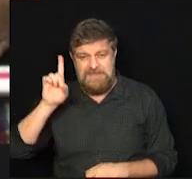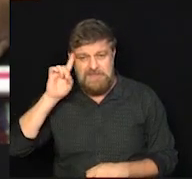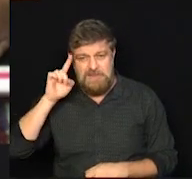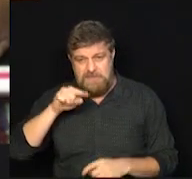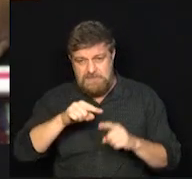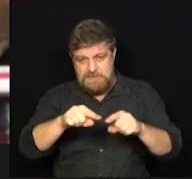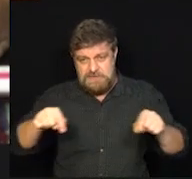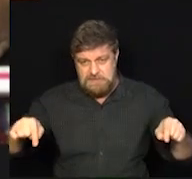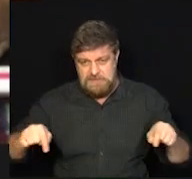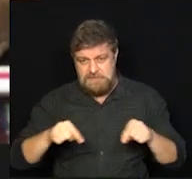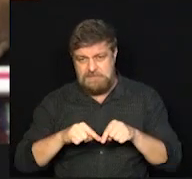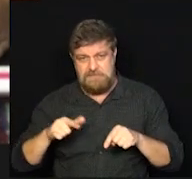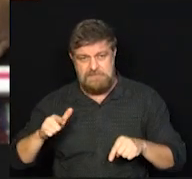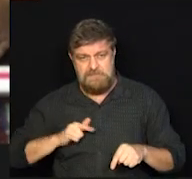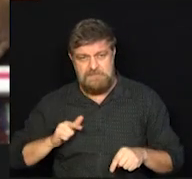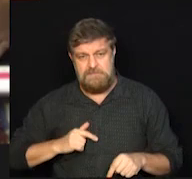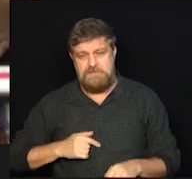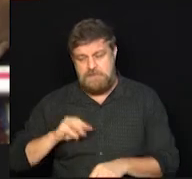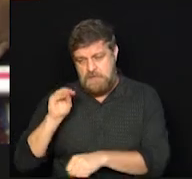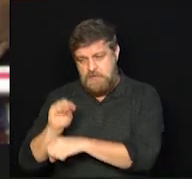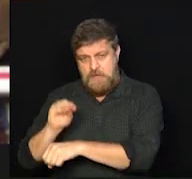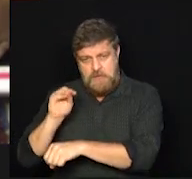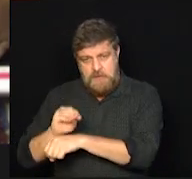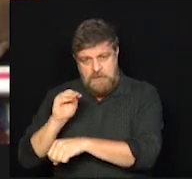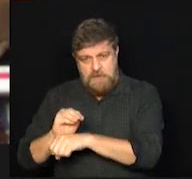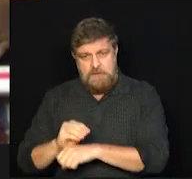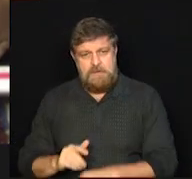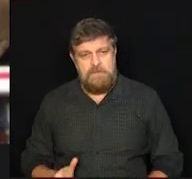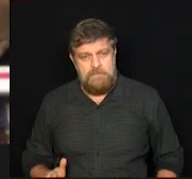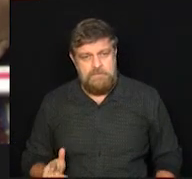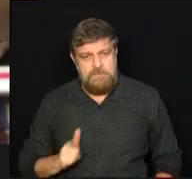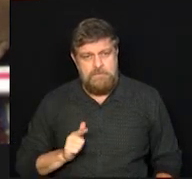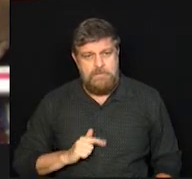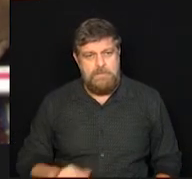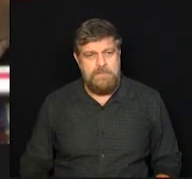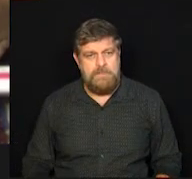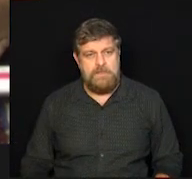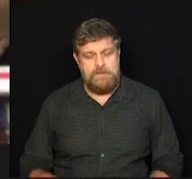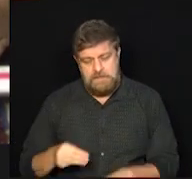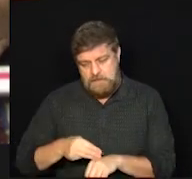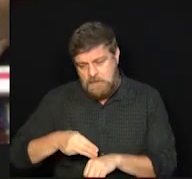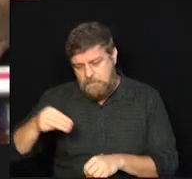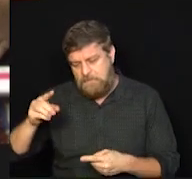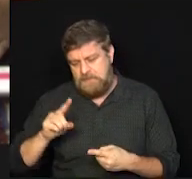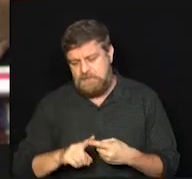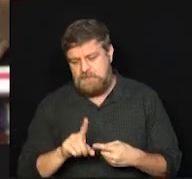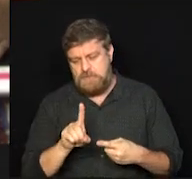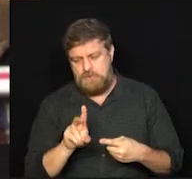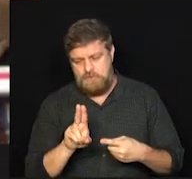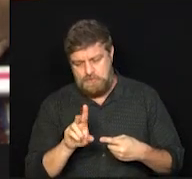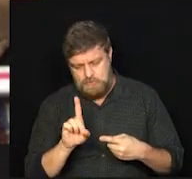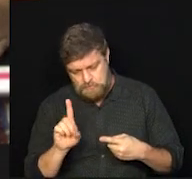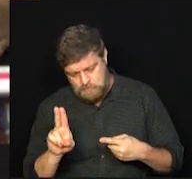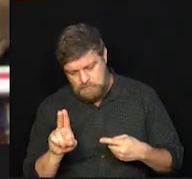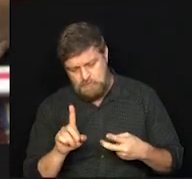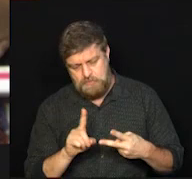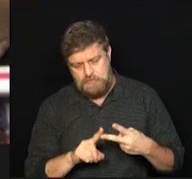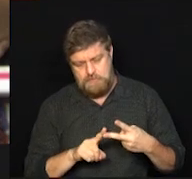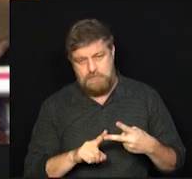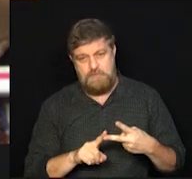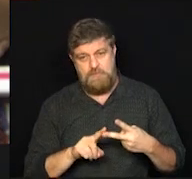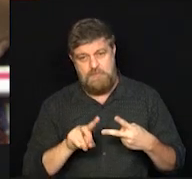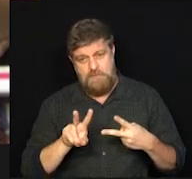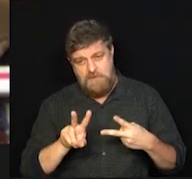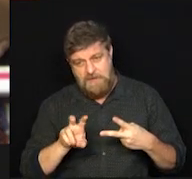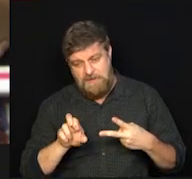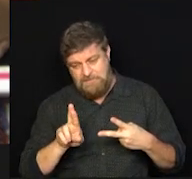ocupação para serem preservado mas sem mais feridos tem a mestre Dona Maria sem anexo tia Vera